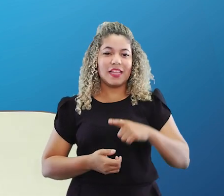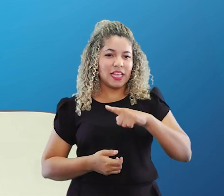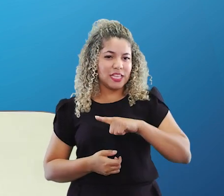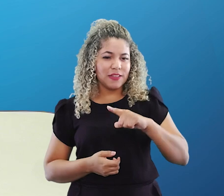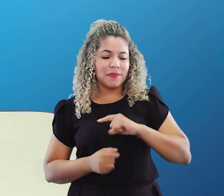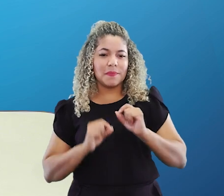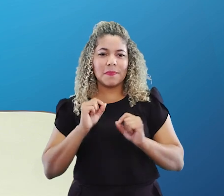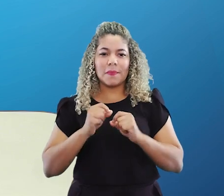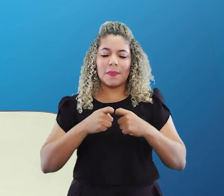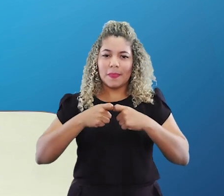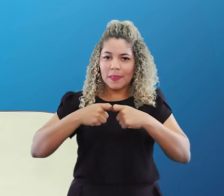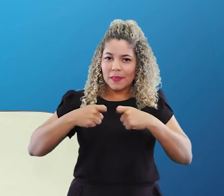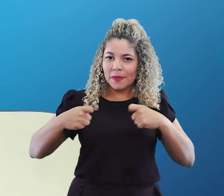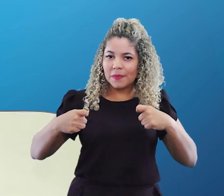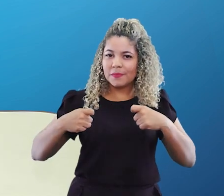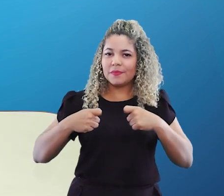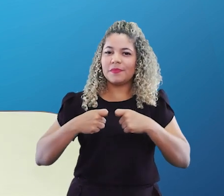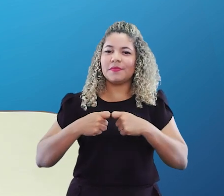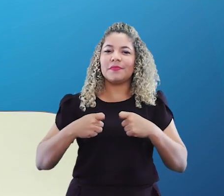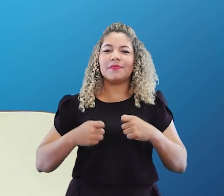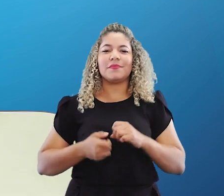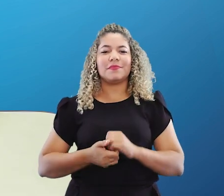que ela tenha uma certa tensão.